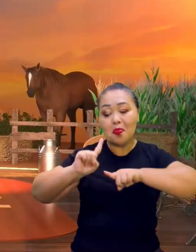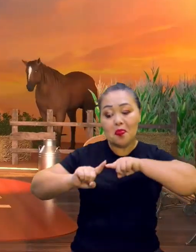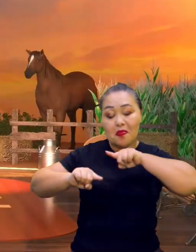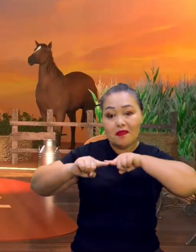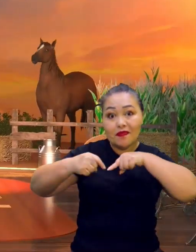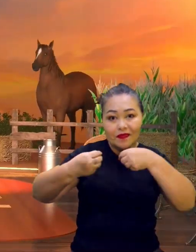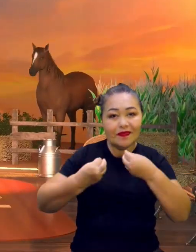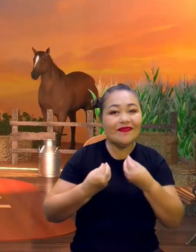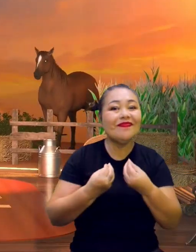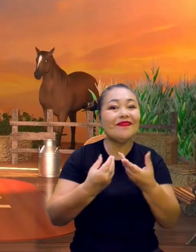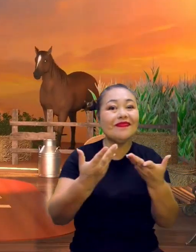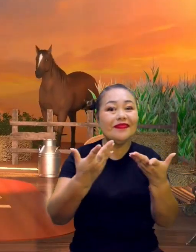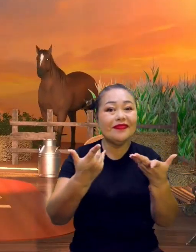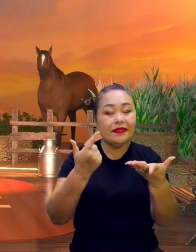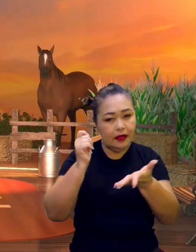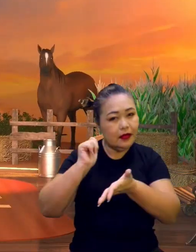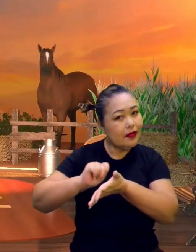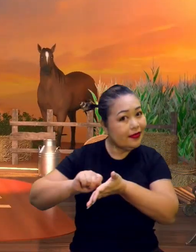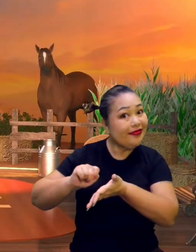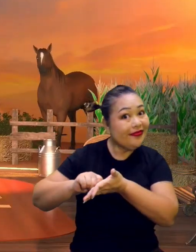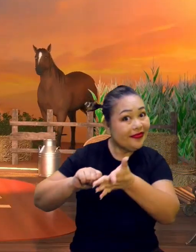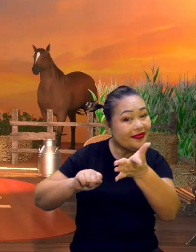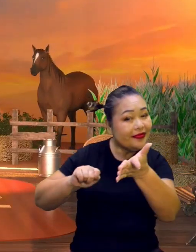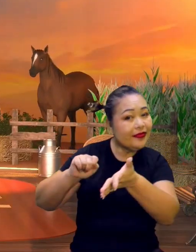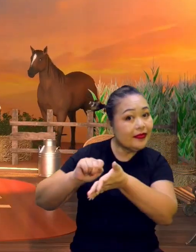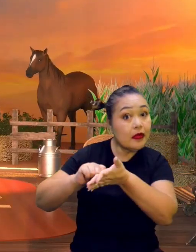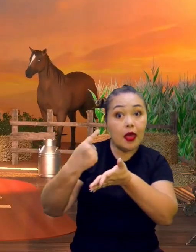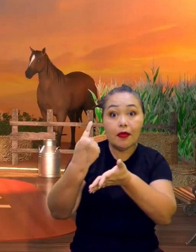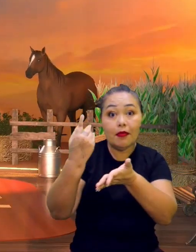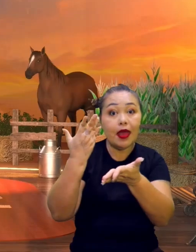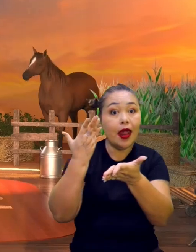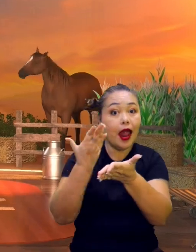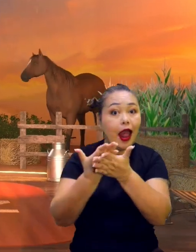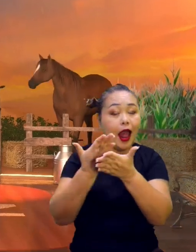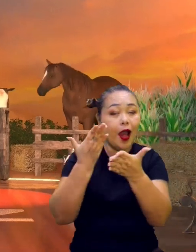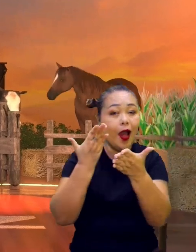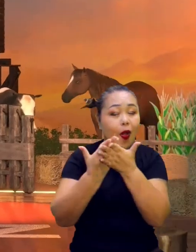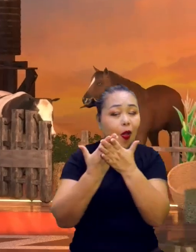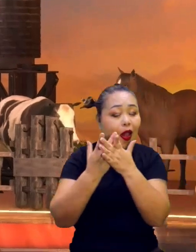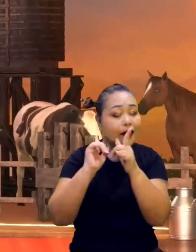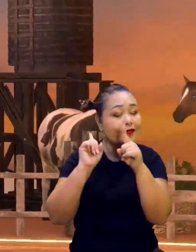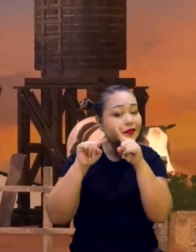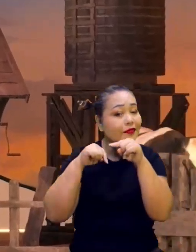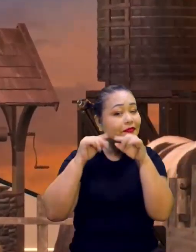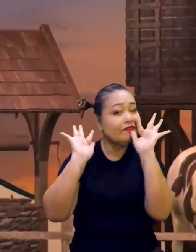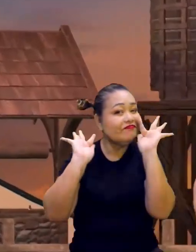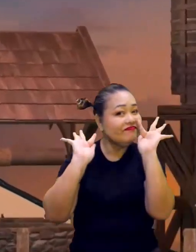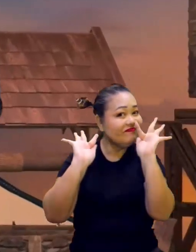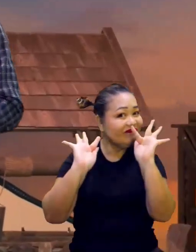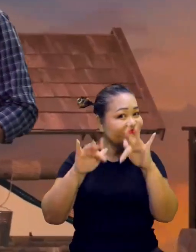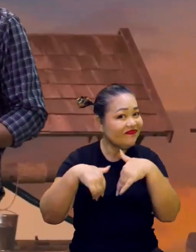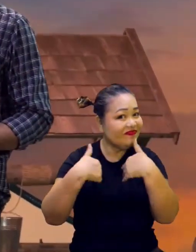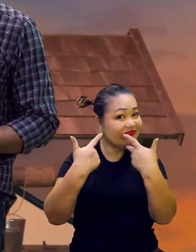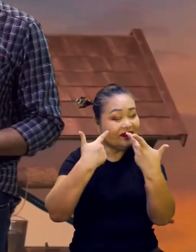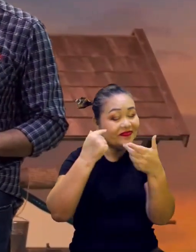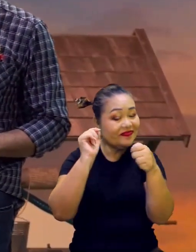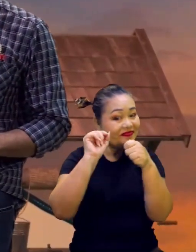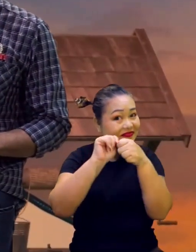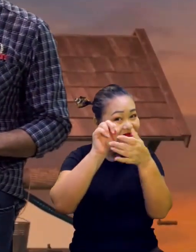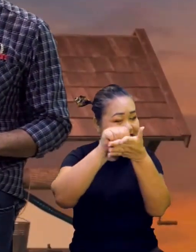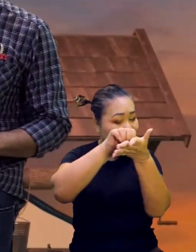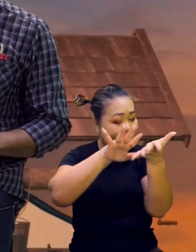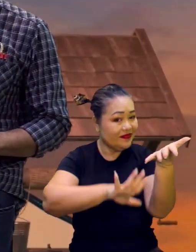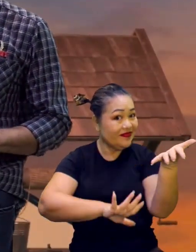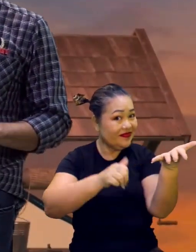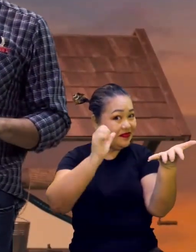que vocês fizeram alguma anotação aí, ó, da primeira aula, porque assim que a gente finalizar, vou deixar vocês fazendo as suas